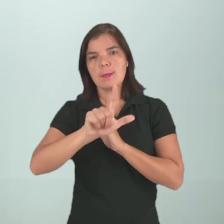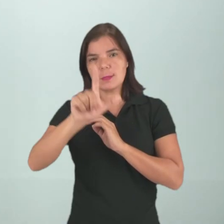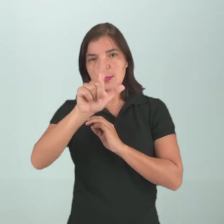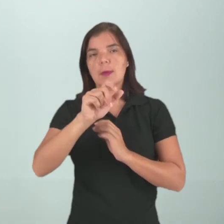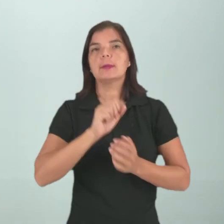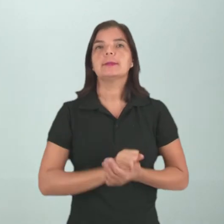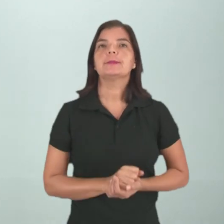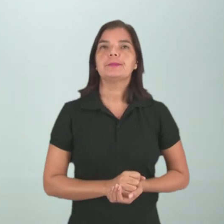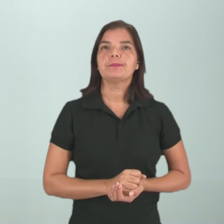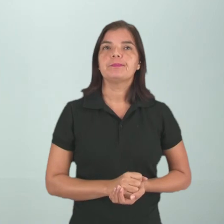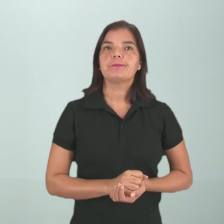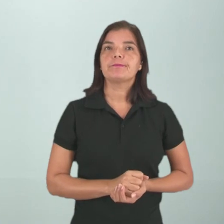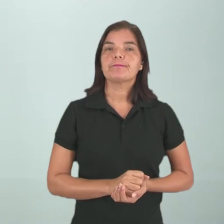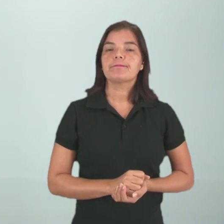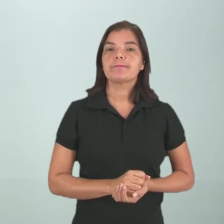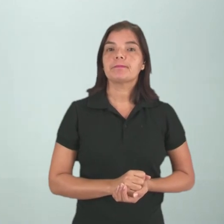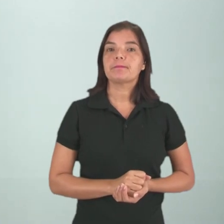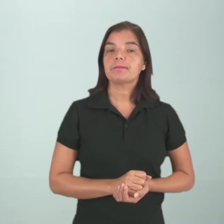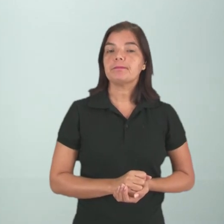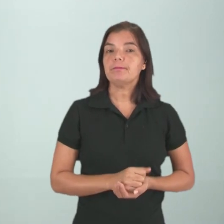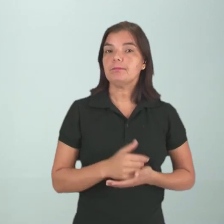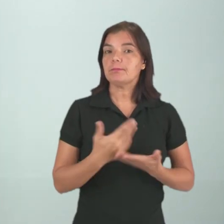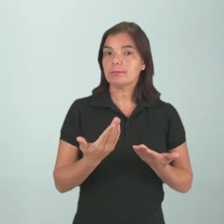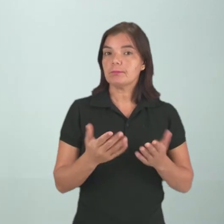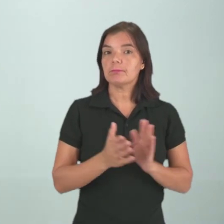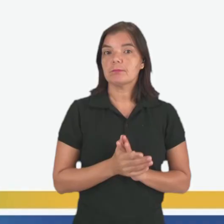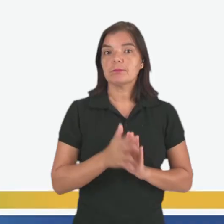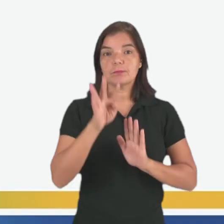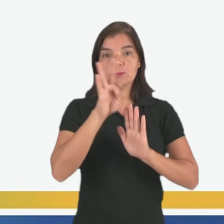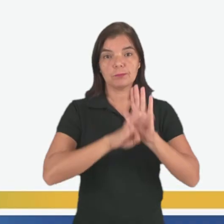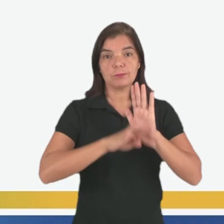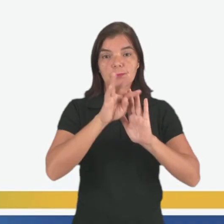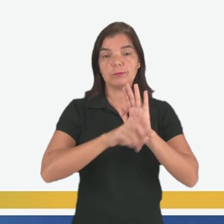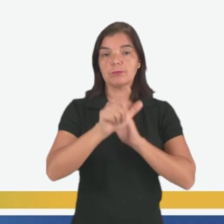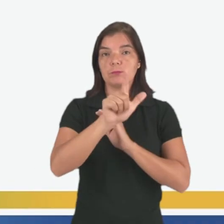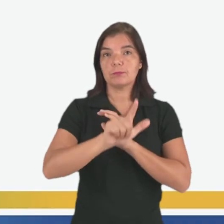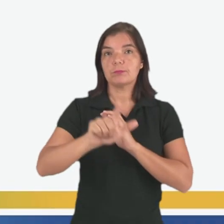tá? Considerações finais. Os